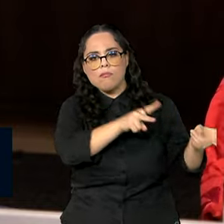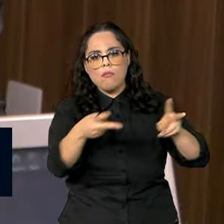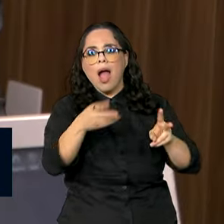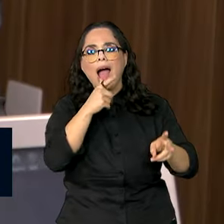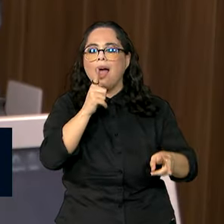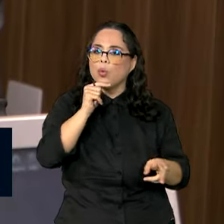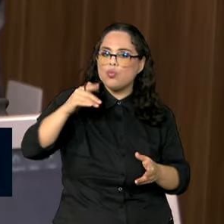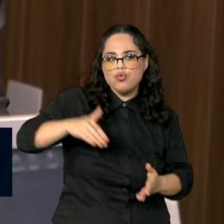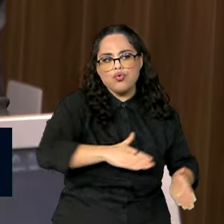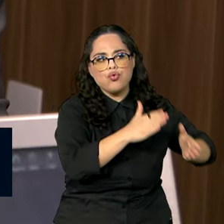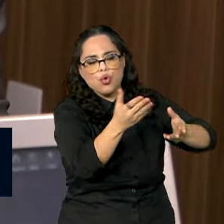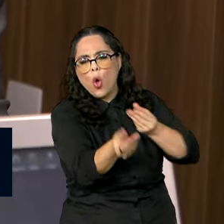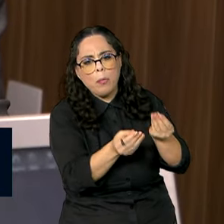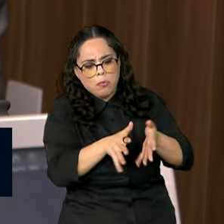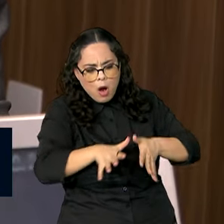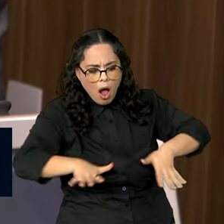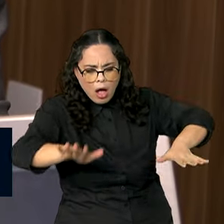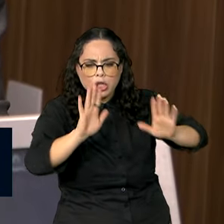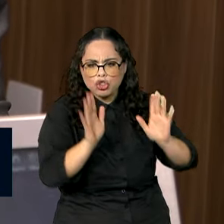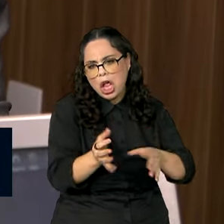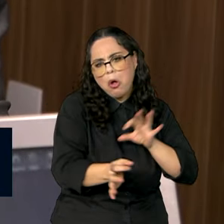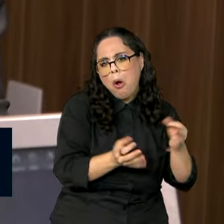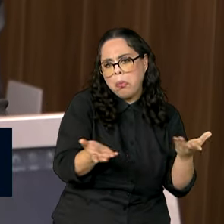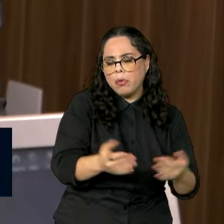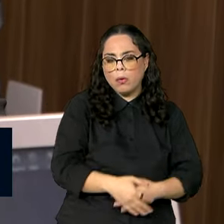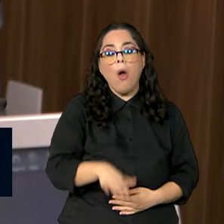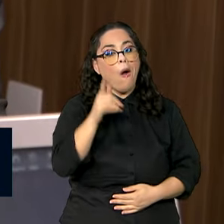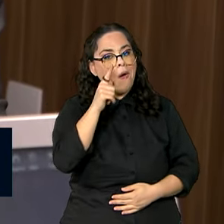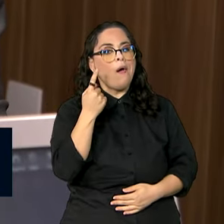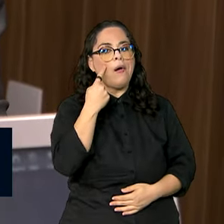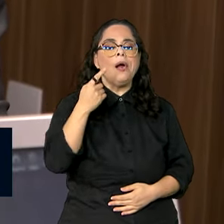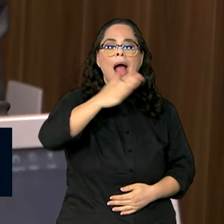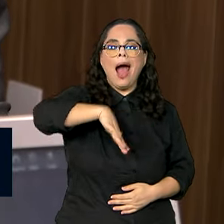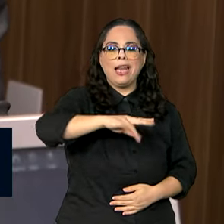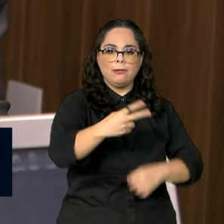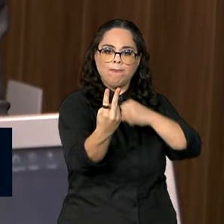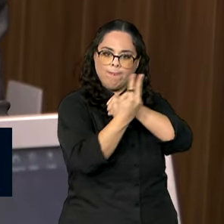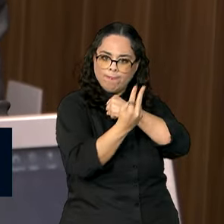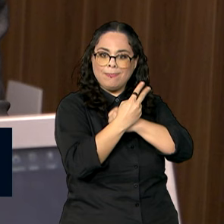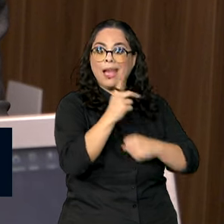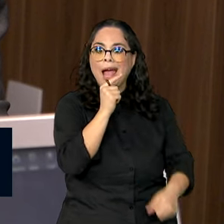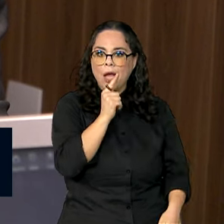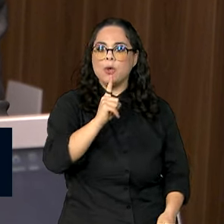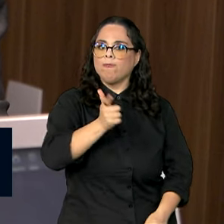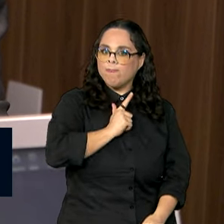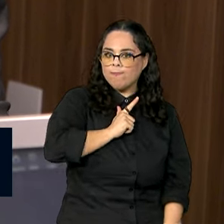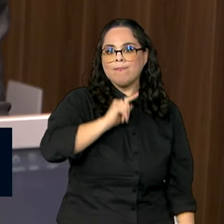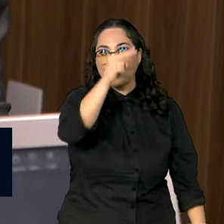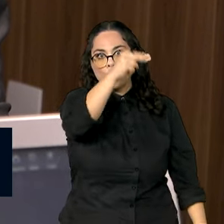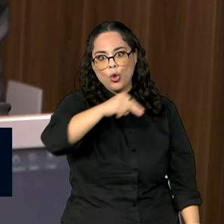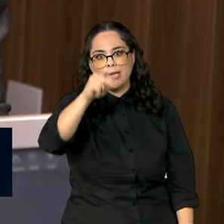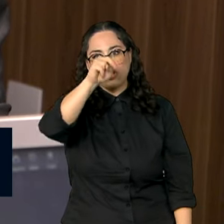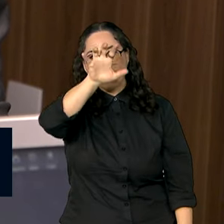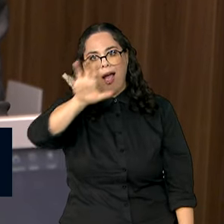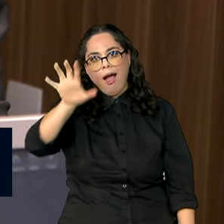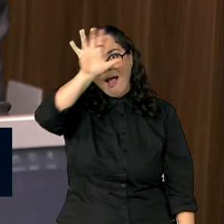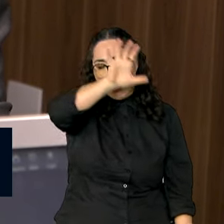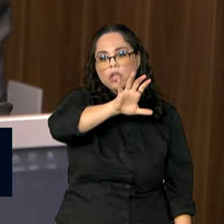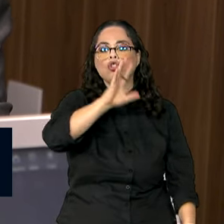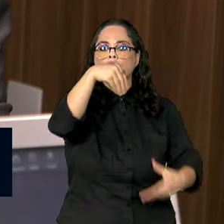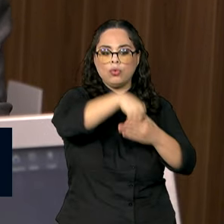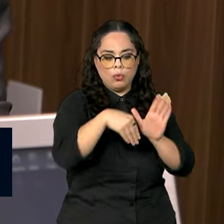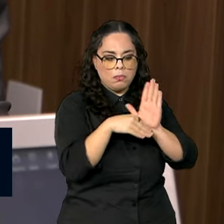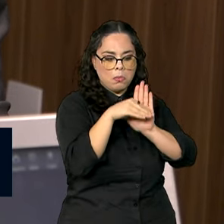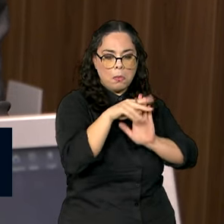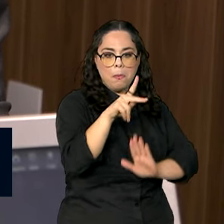Francisco? Do ponto de vista de segurança hídrica, de uma maneira mais ampla, né, em especial para a região Nordeste, assim, dentro do novo PAC,